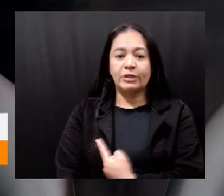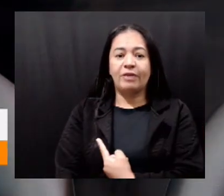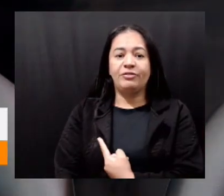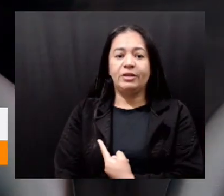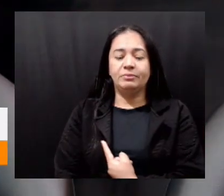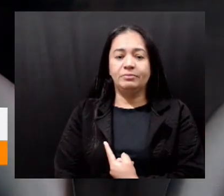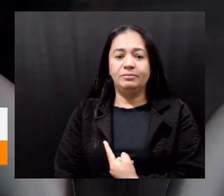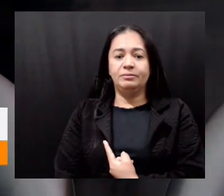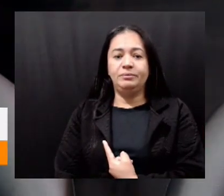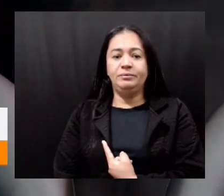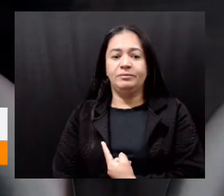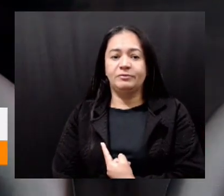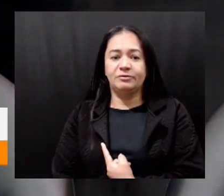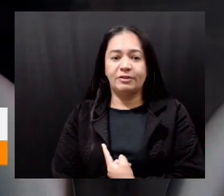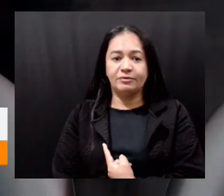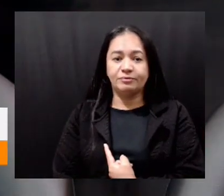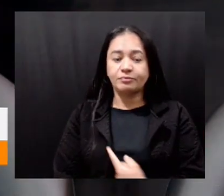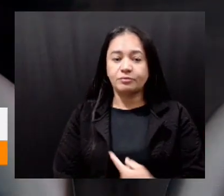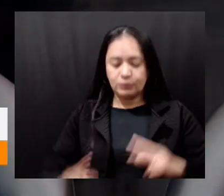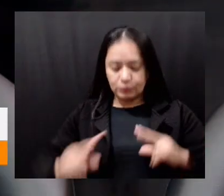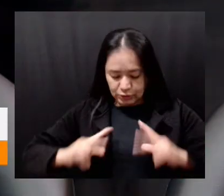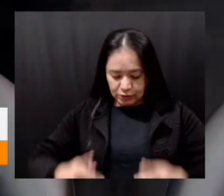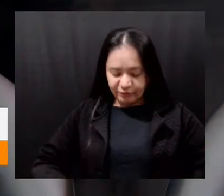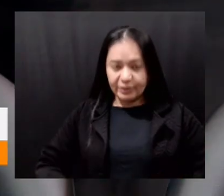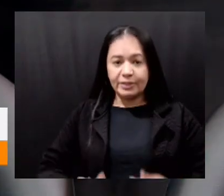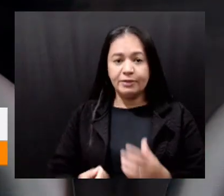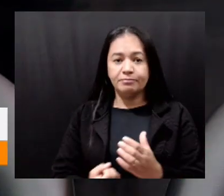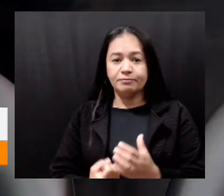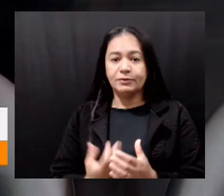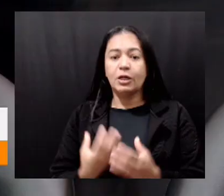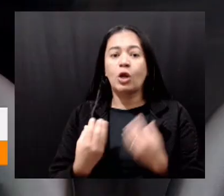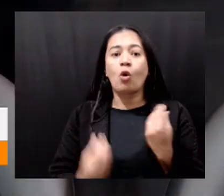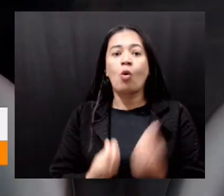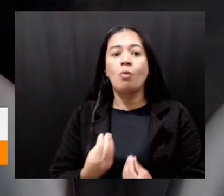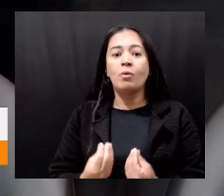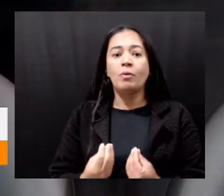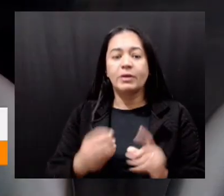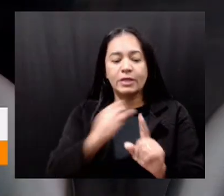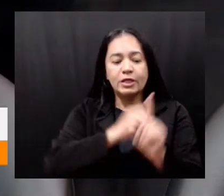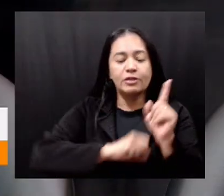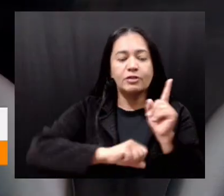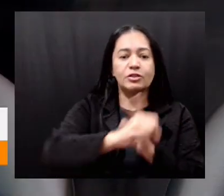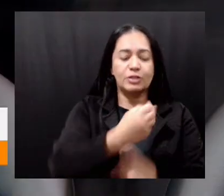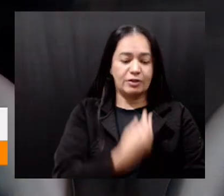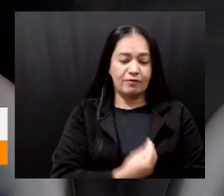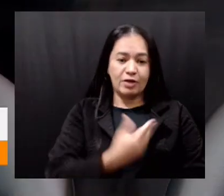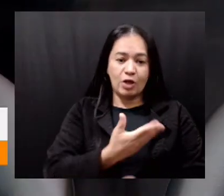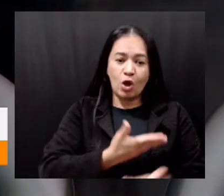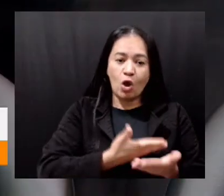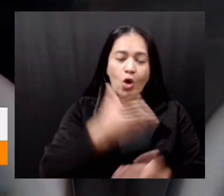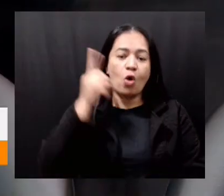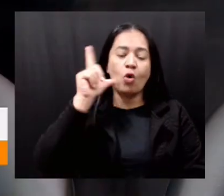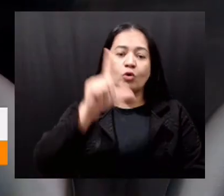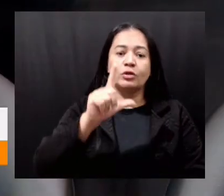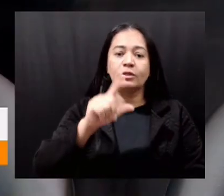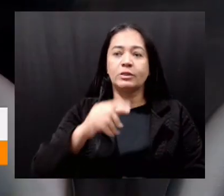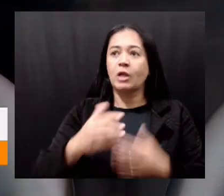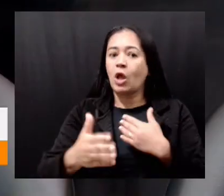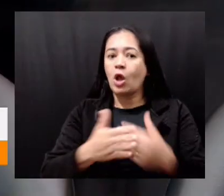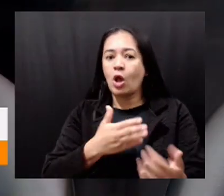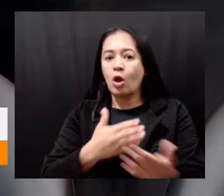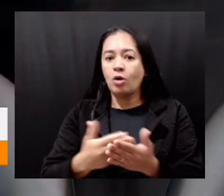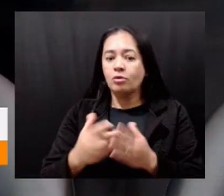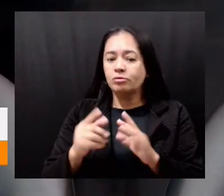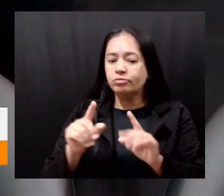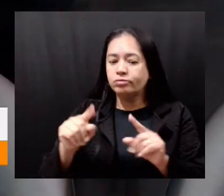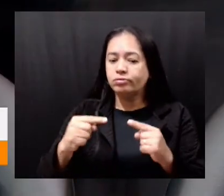é formado para que ele vive em sociedade. Então, qualquer ameaça em relação a isso, ela vai desestabilizar um